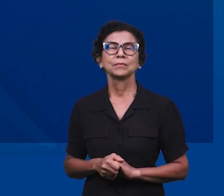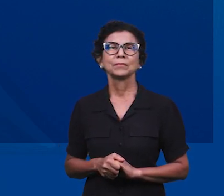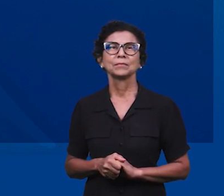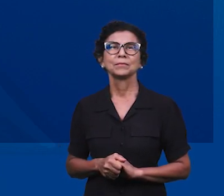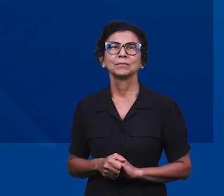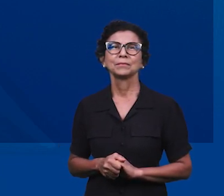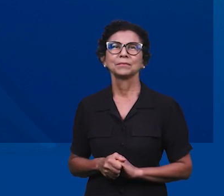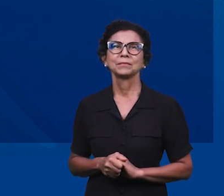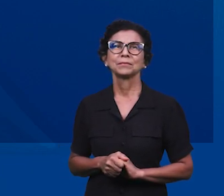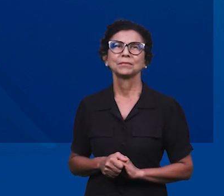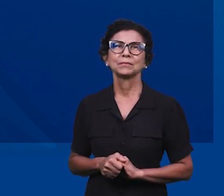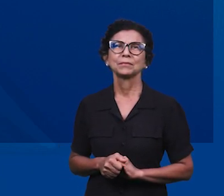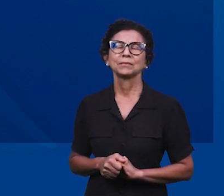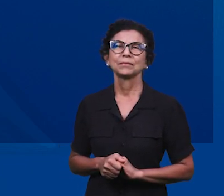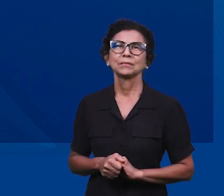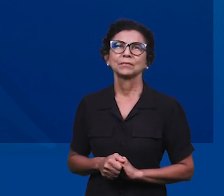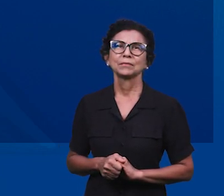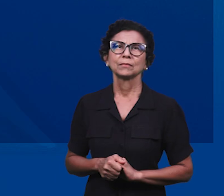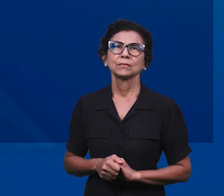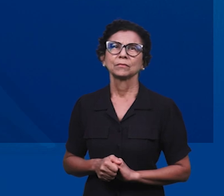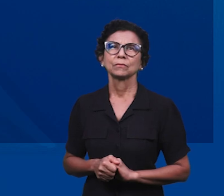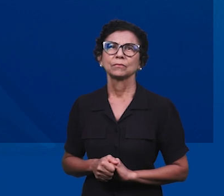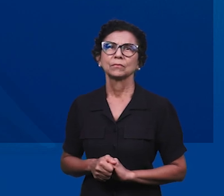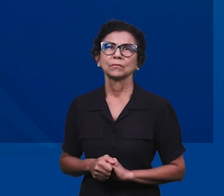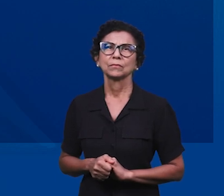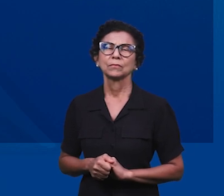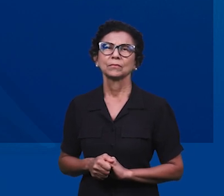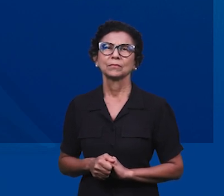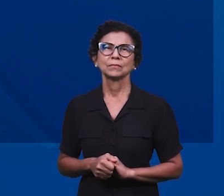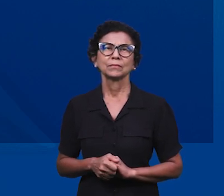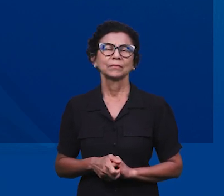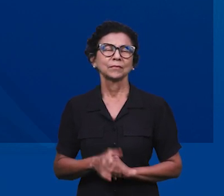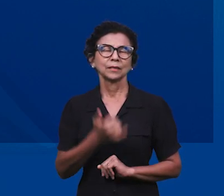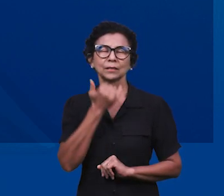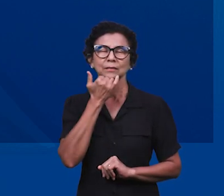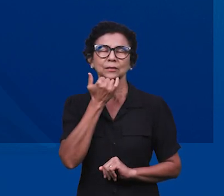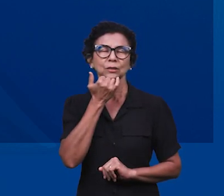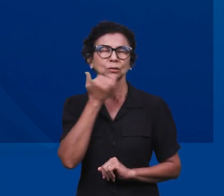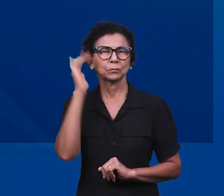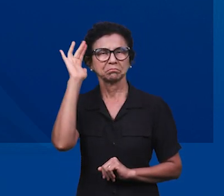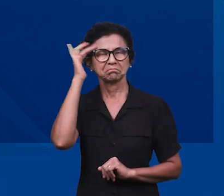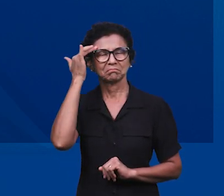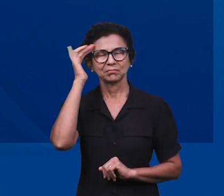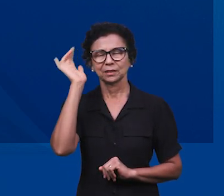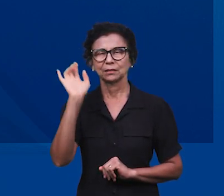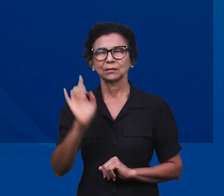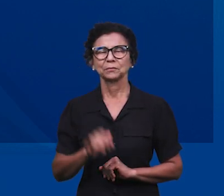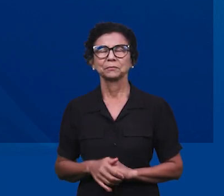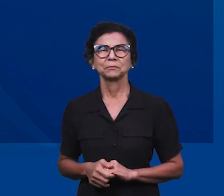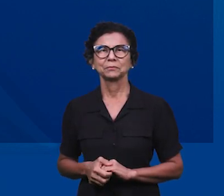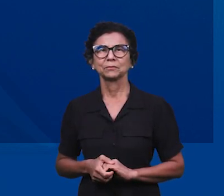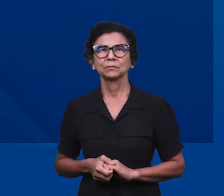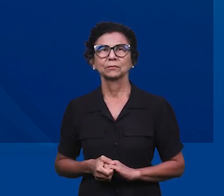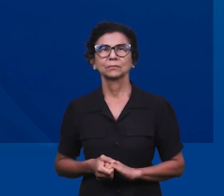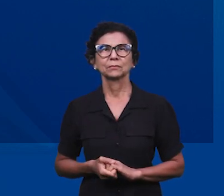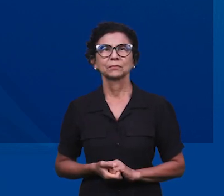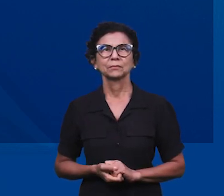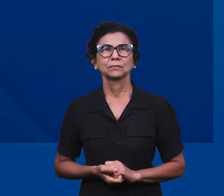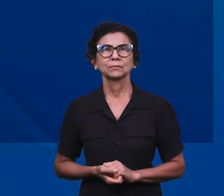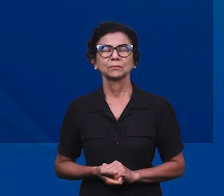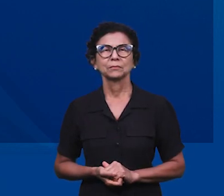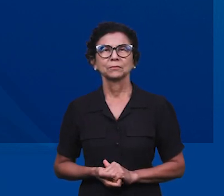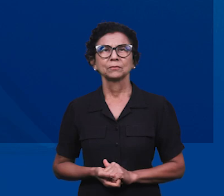Orando. Pra quem? Pra minha mamãe Jesus também. Eu penso em